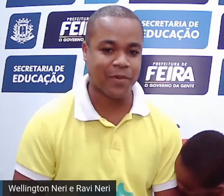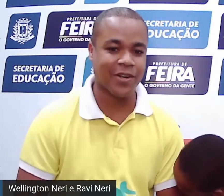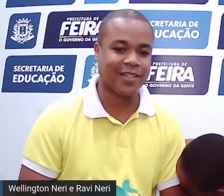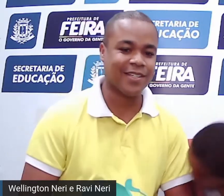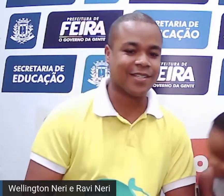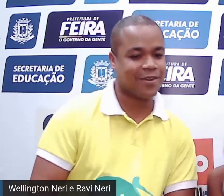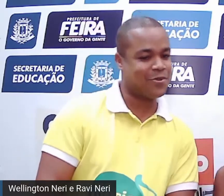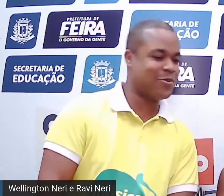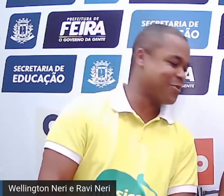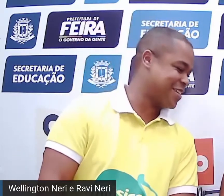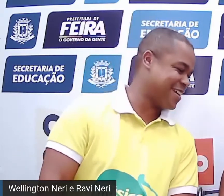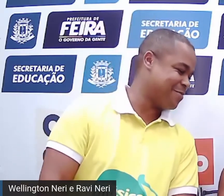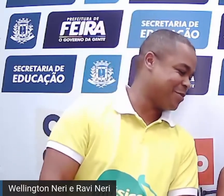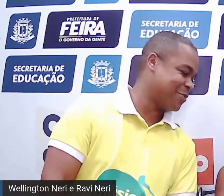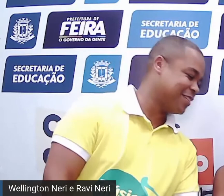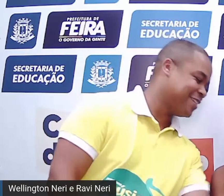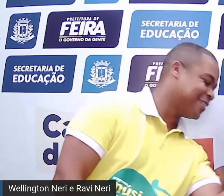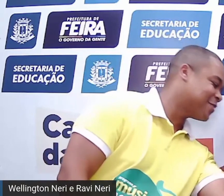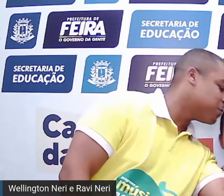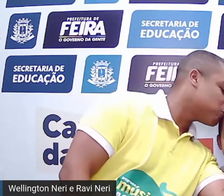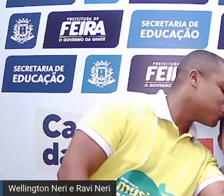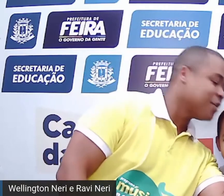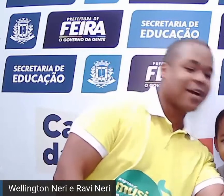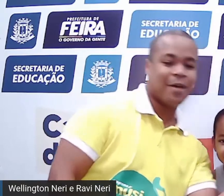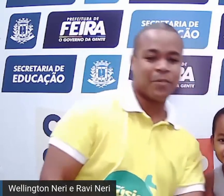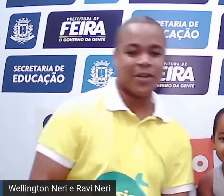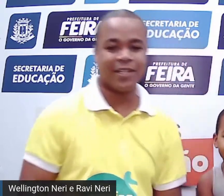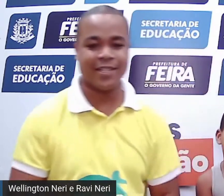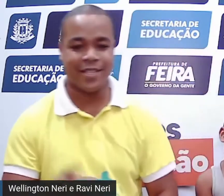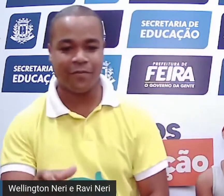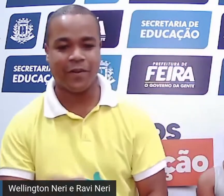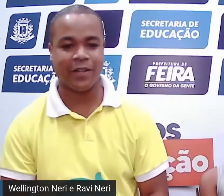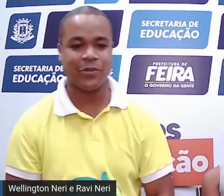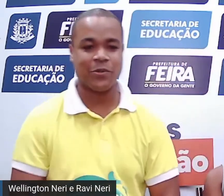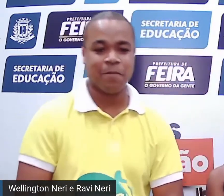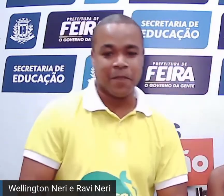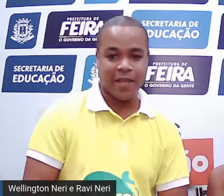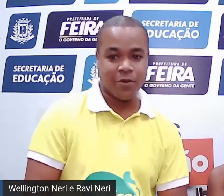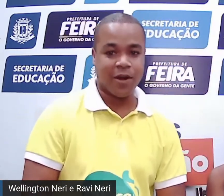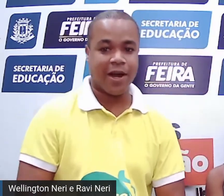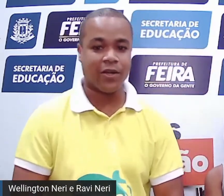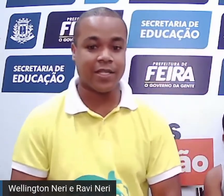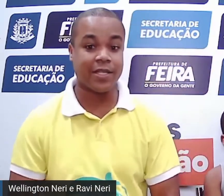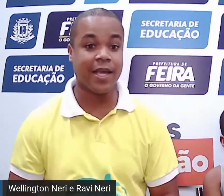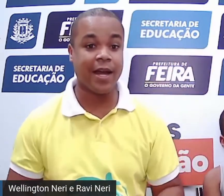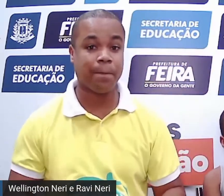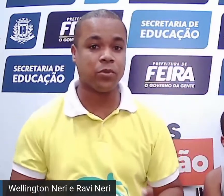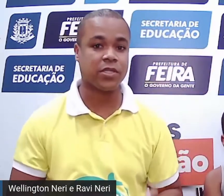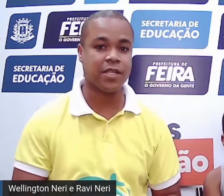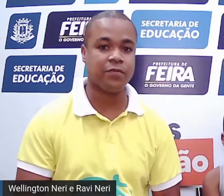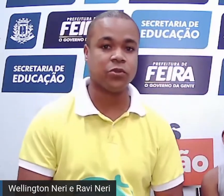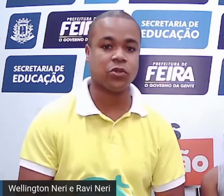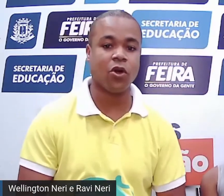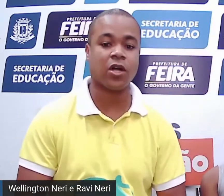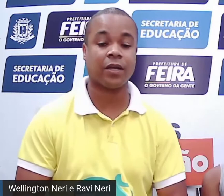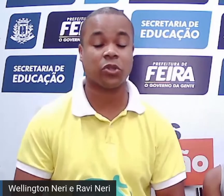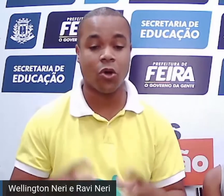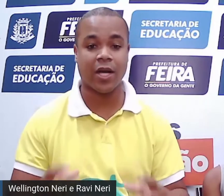A Proelisa... Oh, que amor bonito! A Proelisa falou... em uma aula, se era